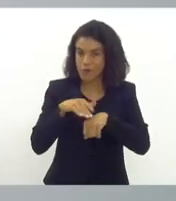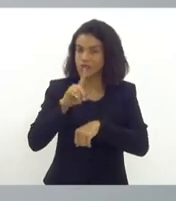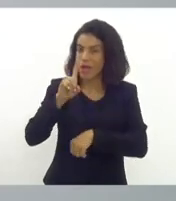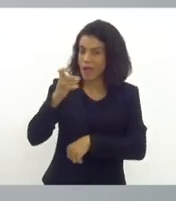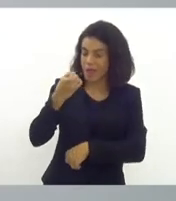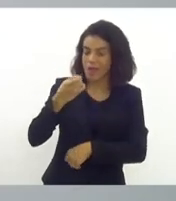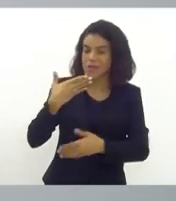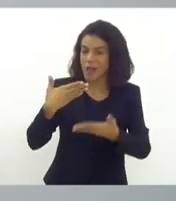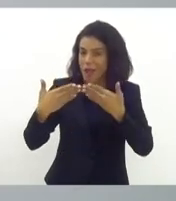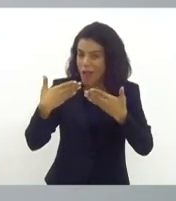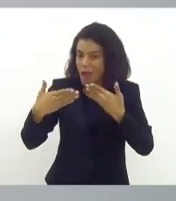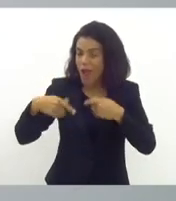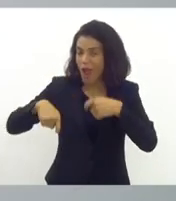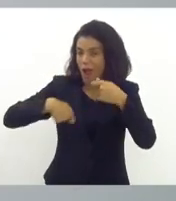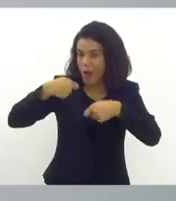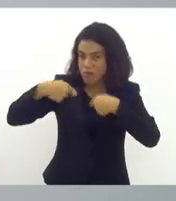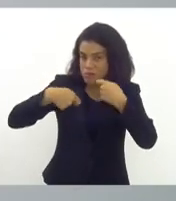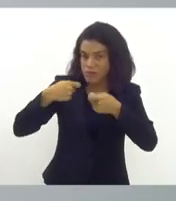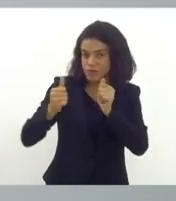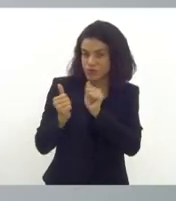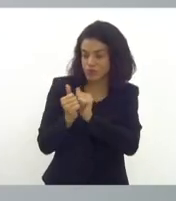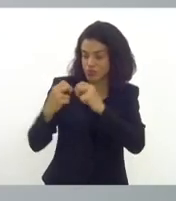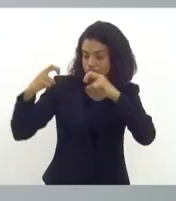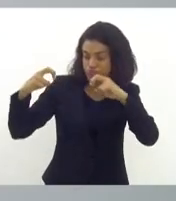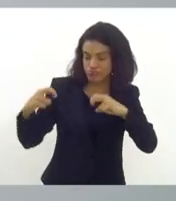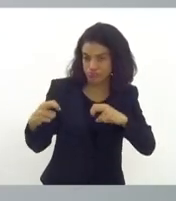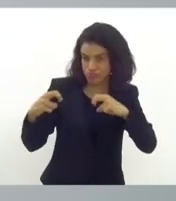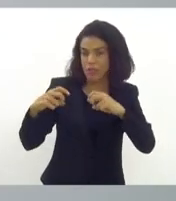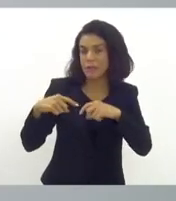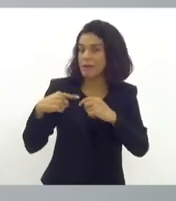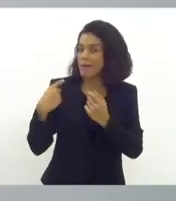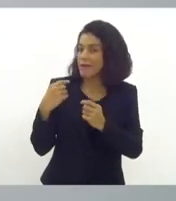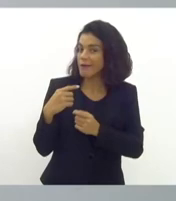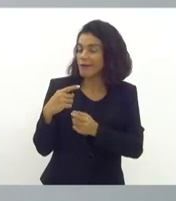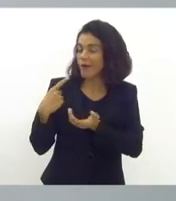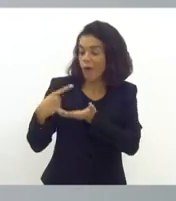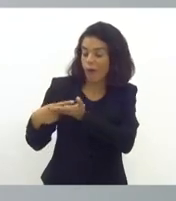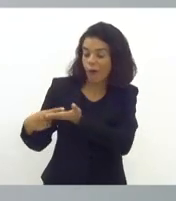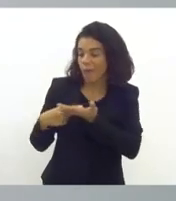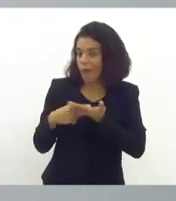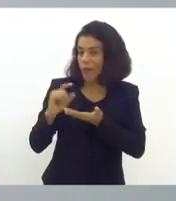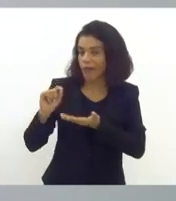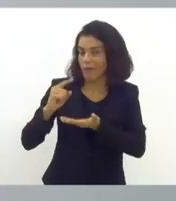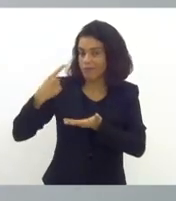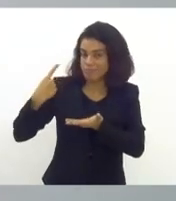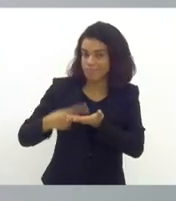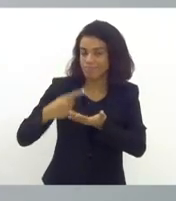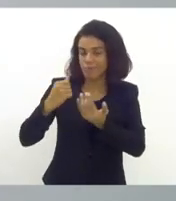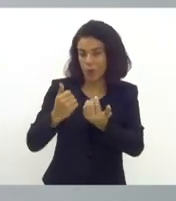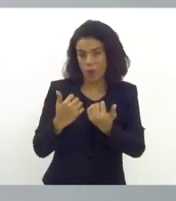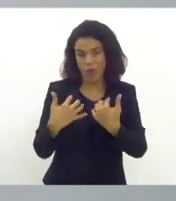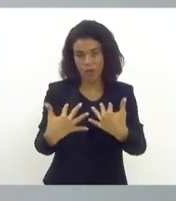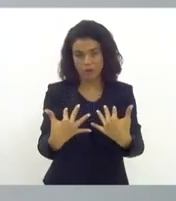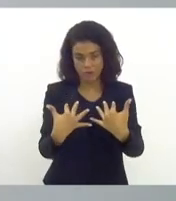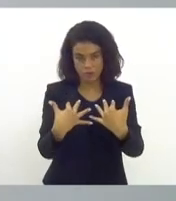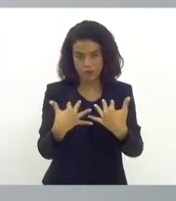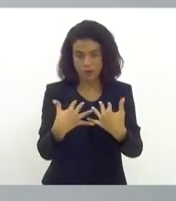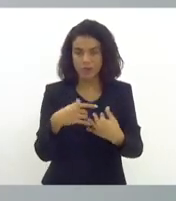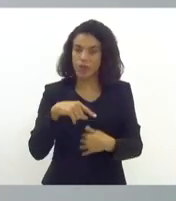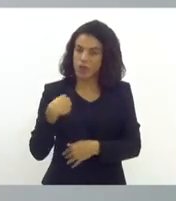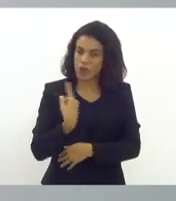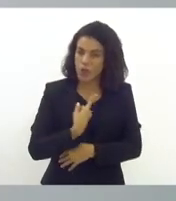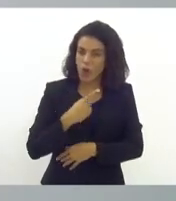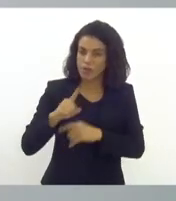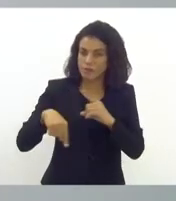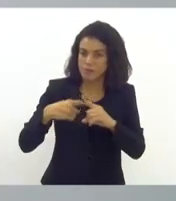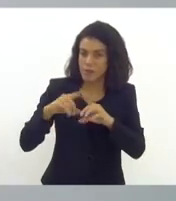prefeito Eduardo Paes já falei da frente e nós ficamos de marcar uma audiência mas eu pretendo que a gente né em conjunto